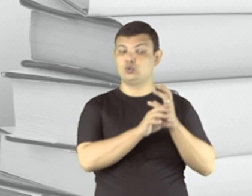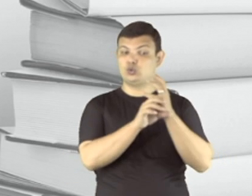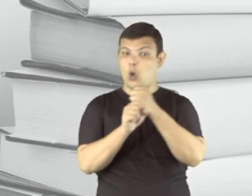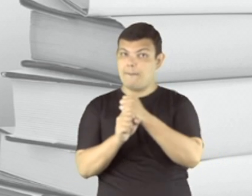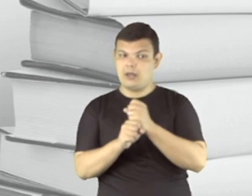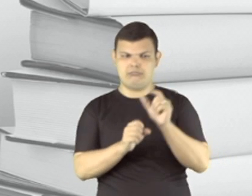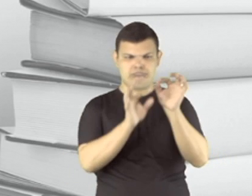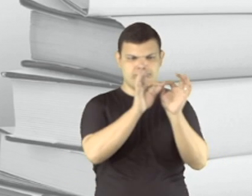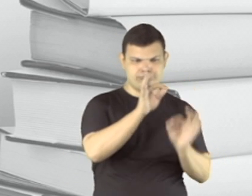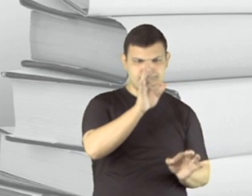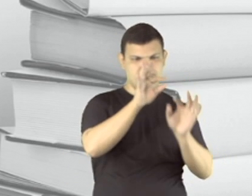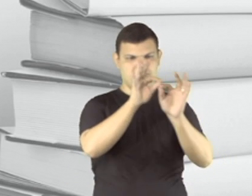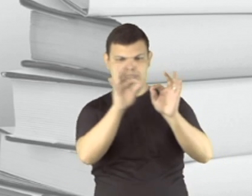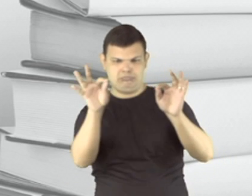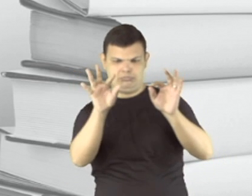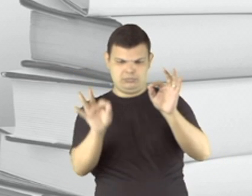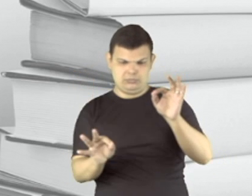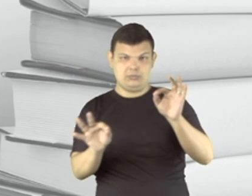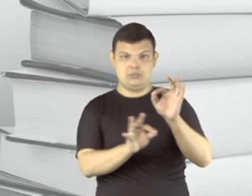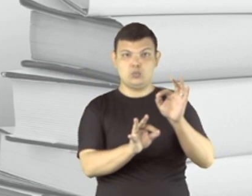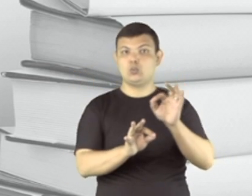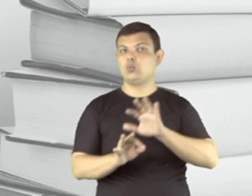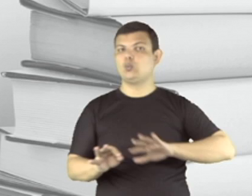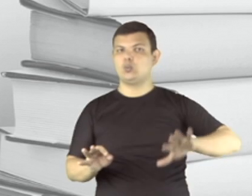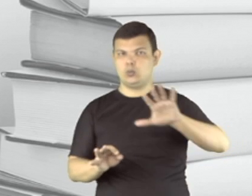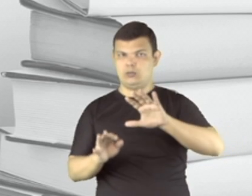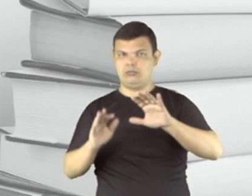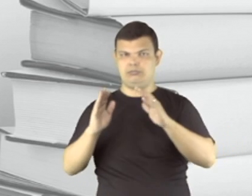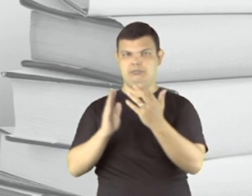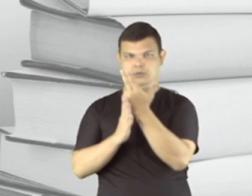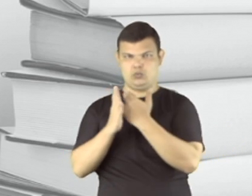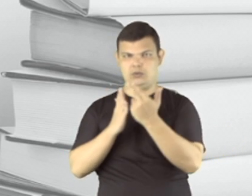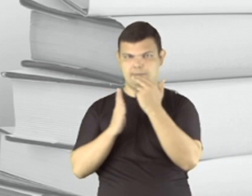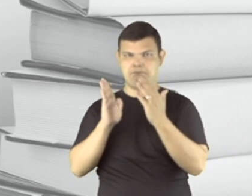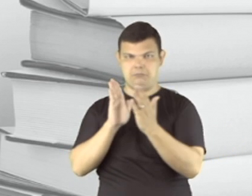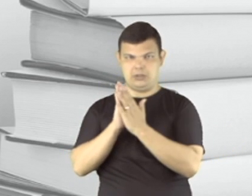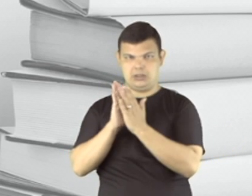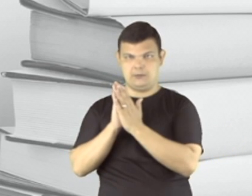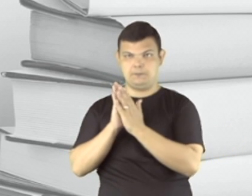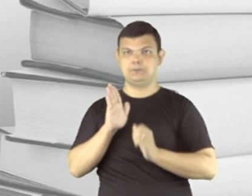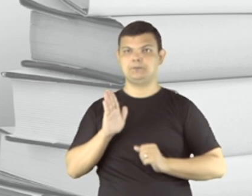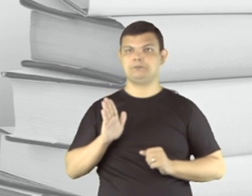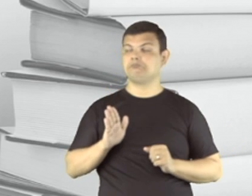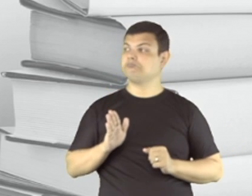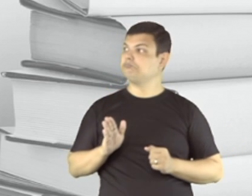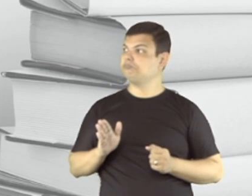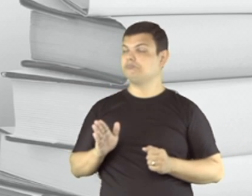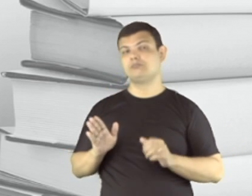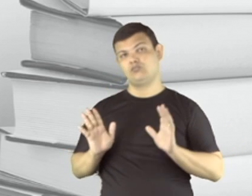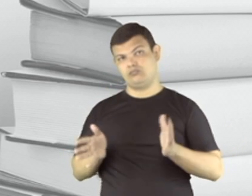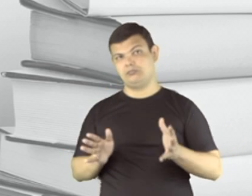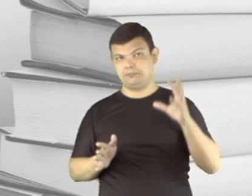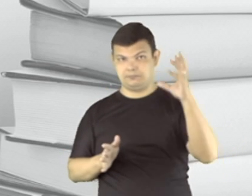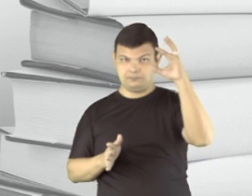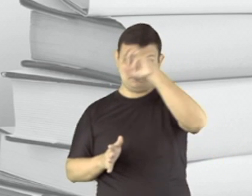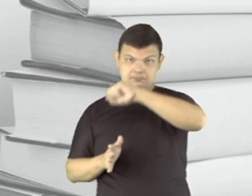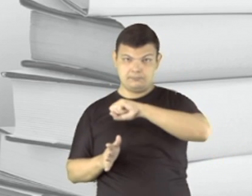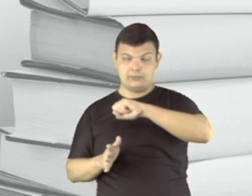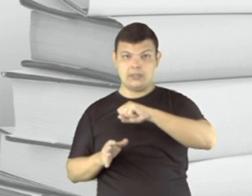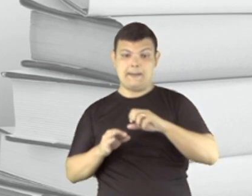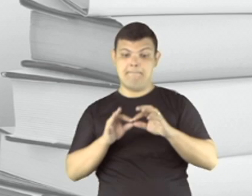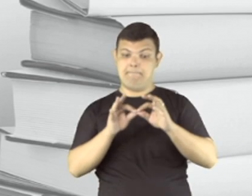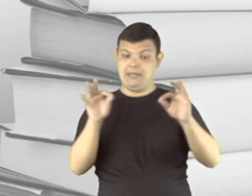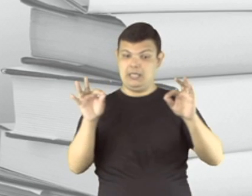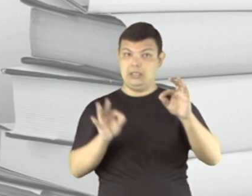da medida do contorno de uma figura plana, certo? E nós trabalhamos, percebemos lá que nós íamos trabalhar